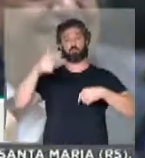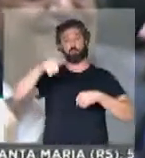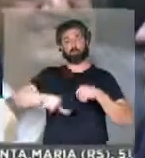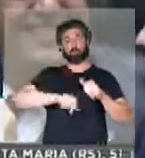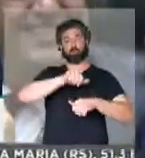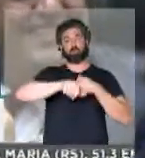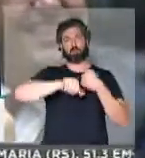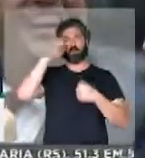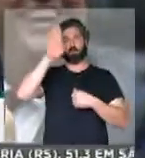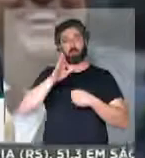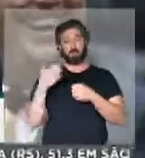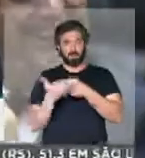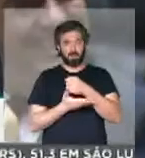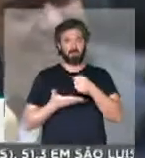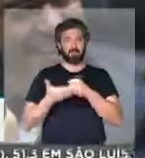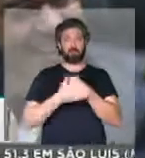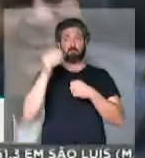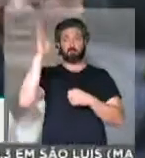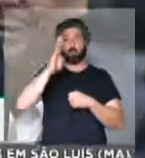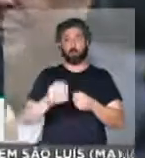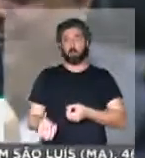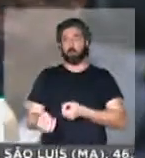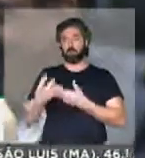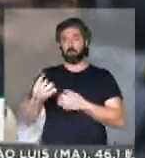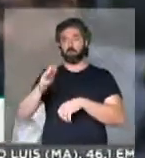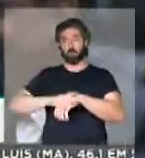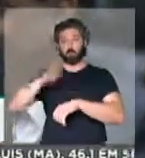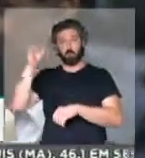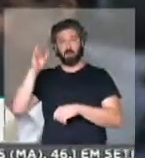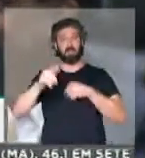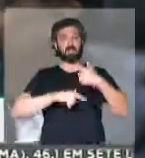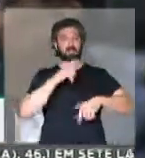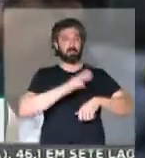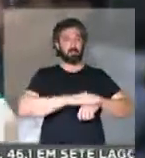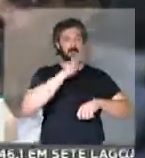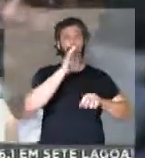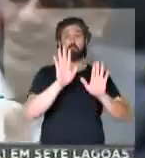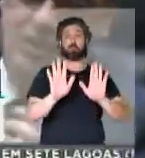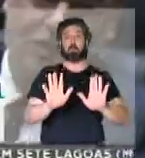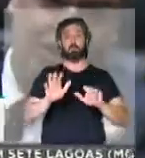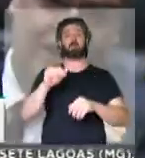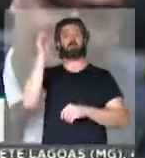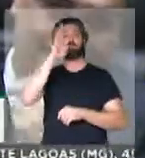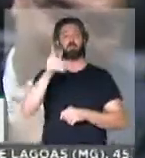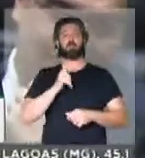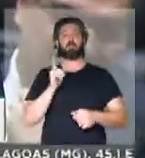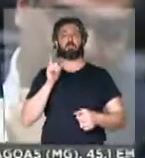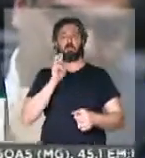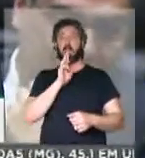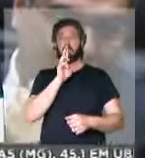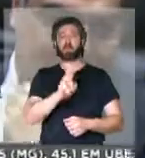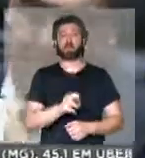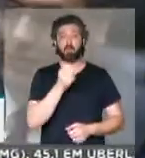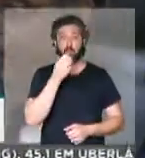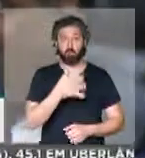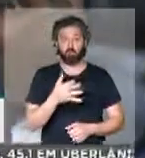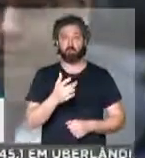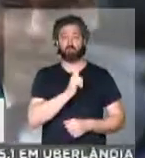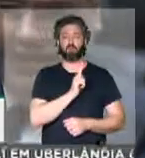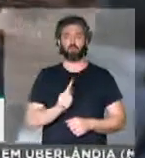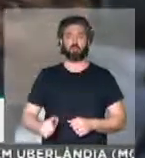Brasil na sua essência. O Brasil que produz, o Brasil que trabalha, mas o Brasil que tem devolução de apoio